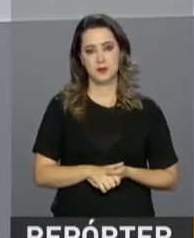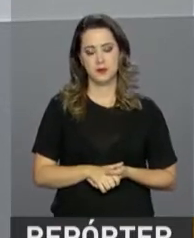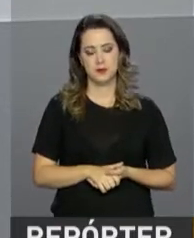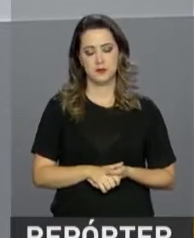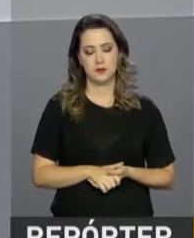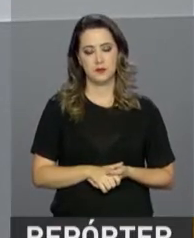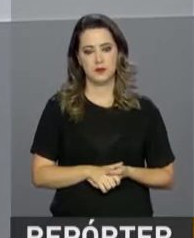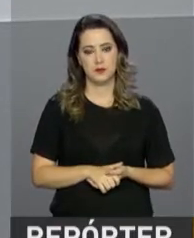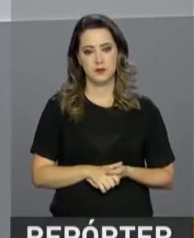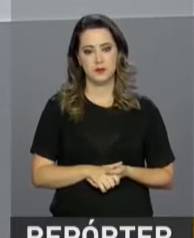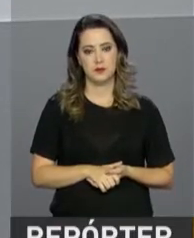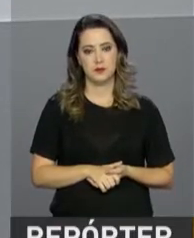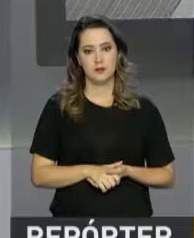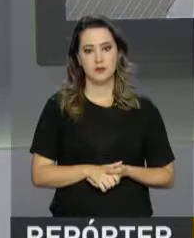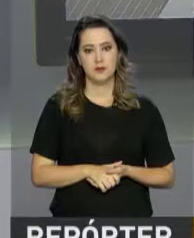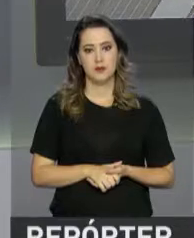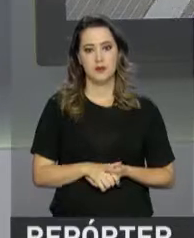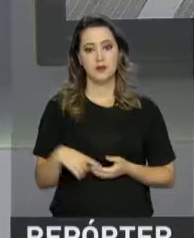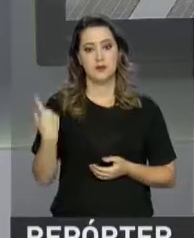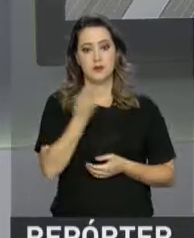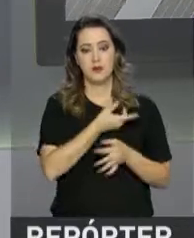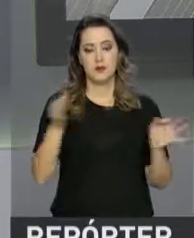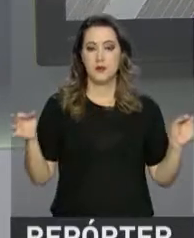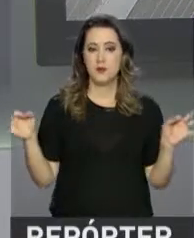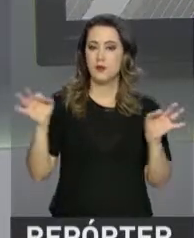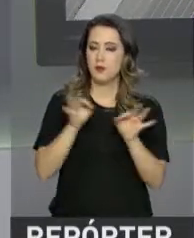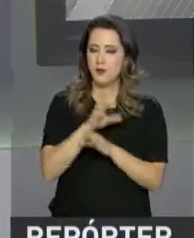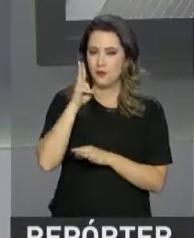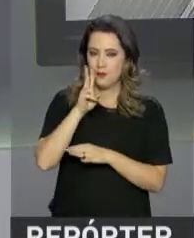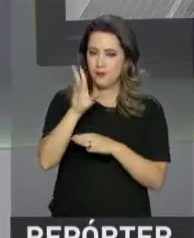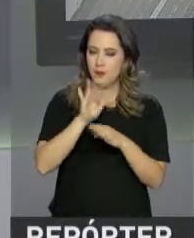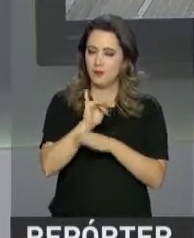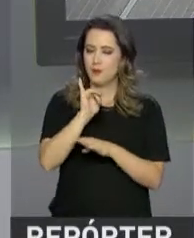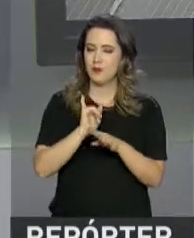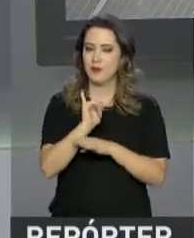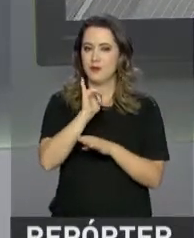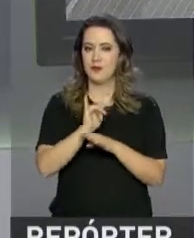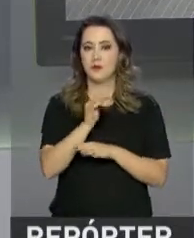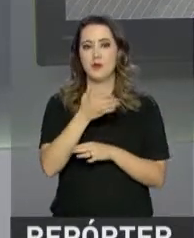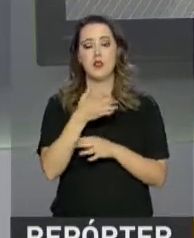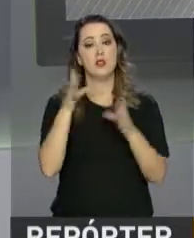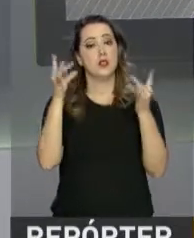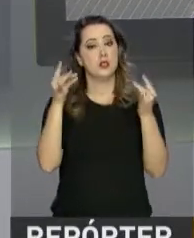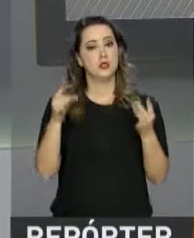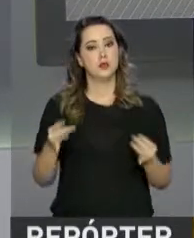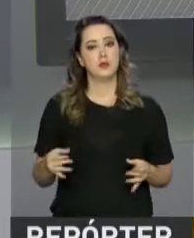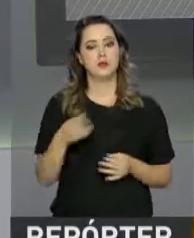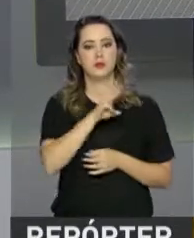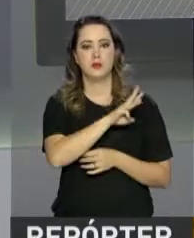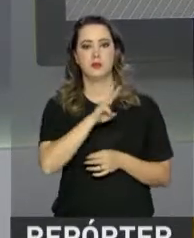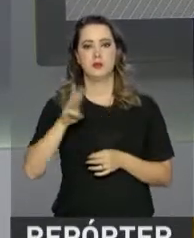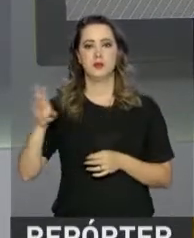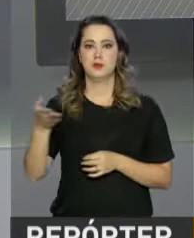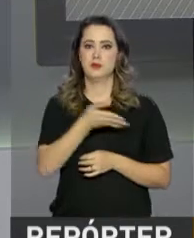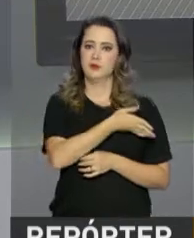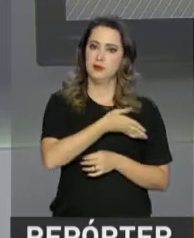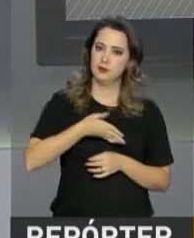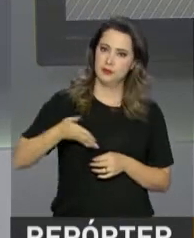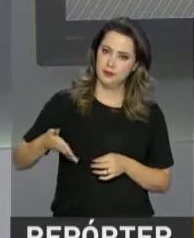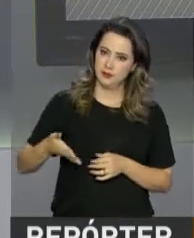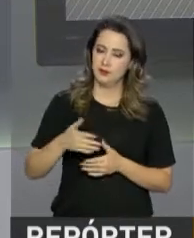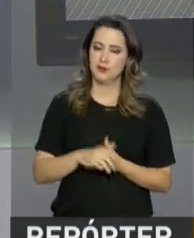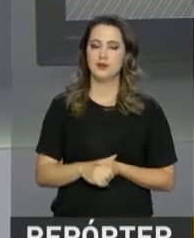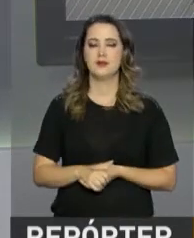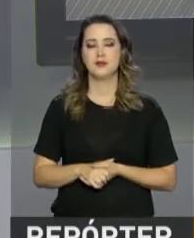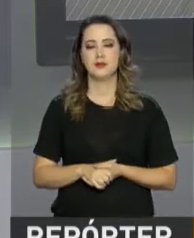portal.mec.gov.br e nós ficamos por aqui você pode rever as reportagens no youtube e toda a nossa programação também está na página